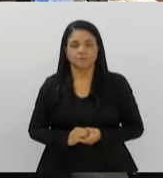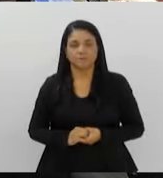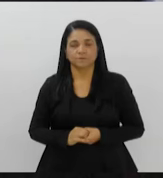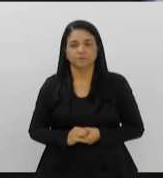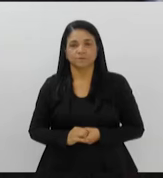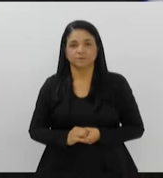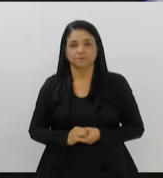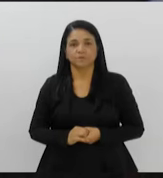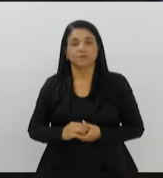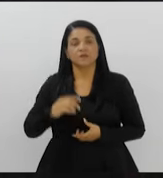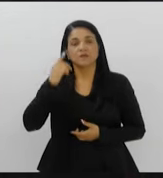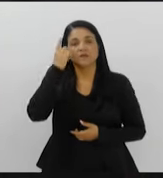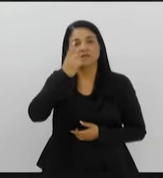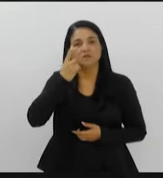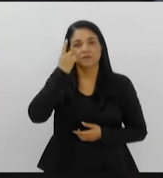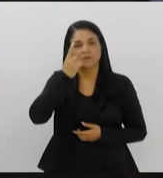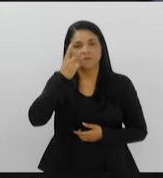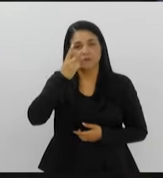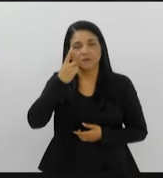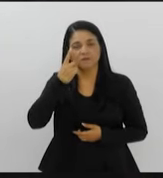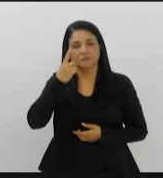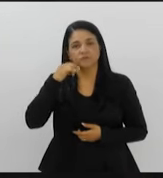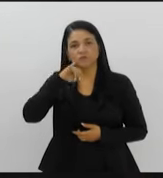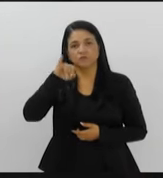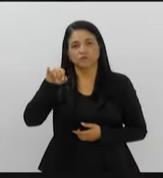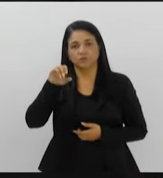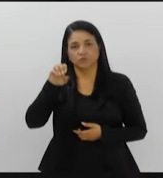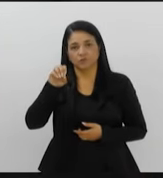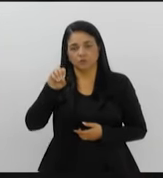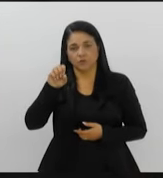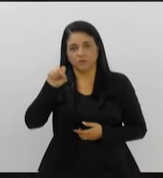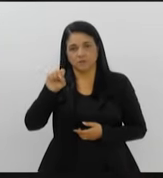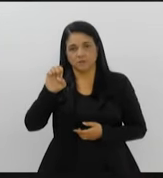Nosso nobre deputado Josimar.